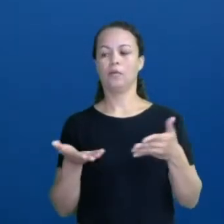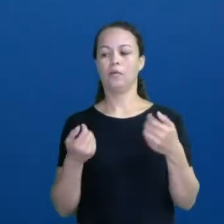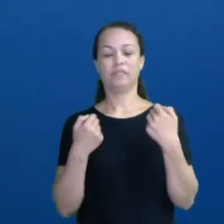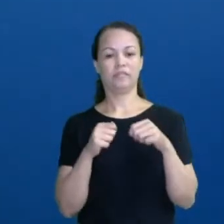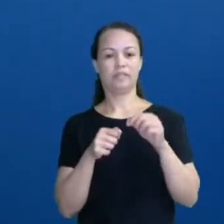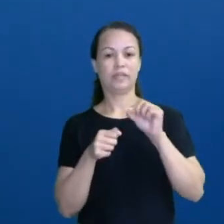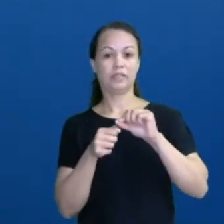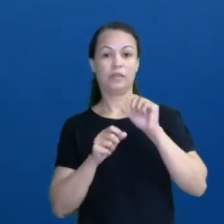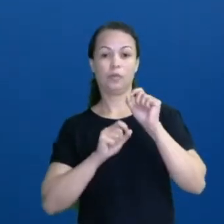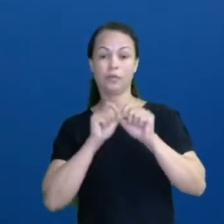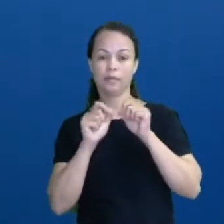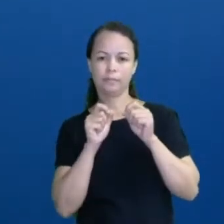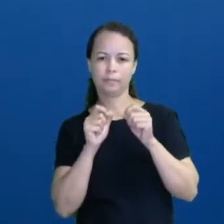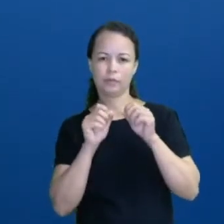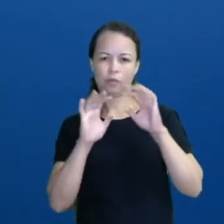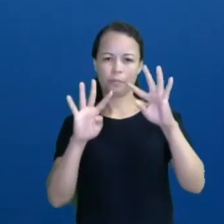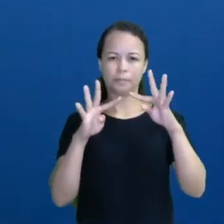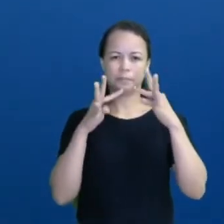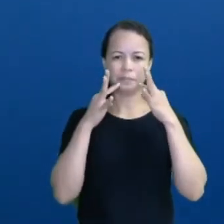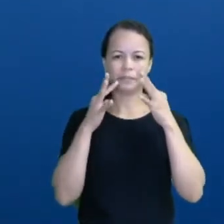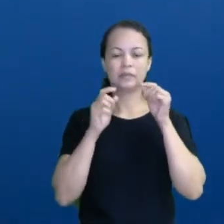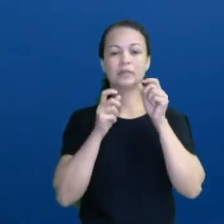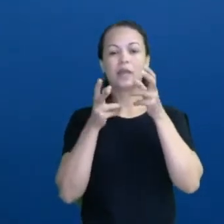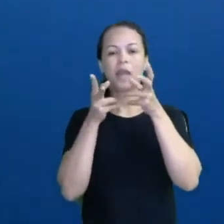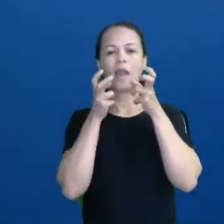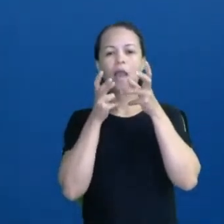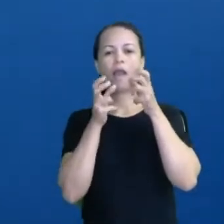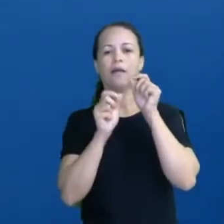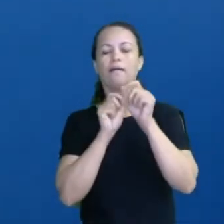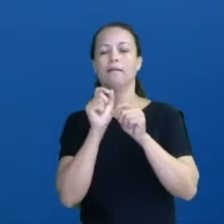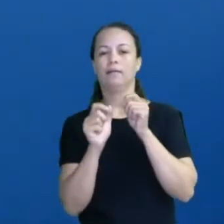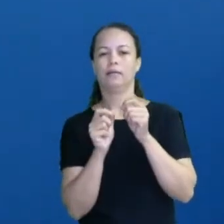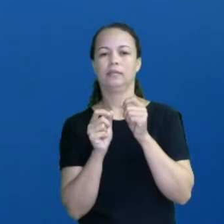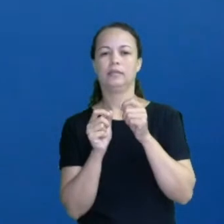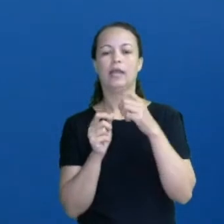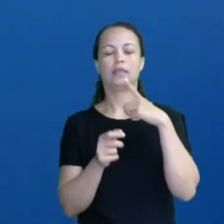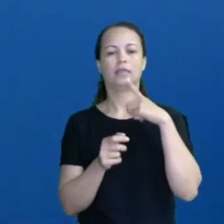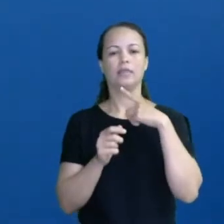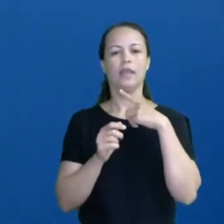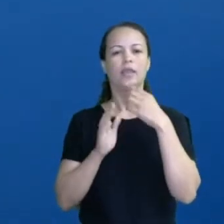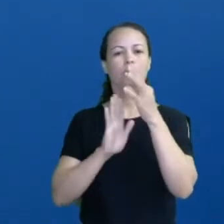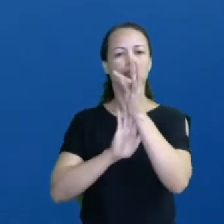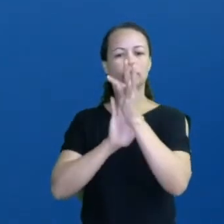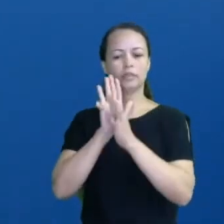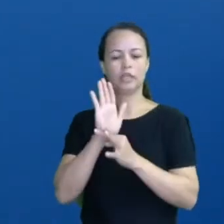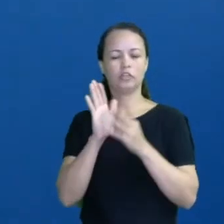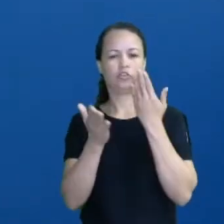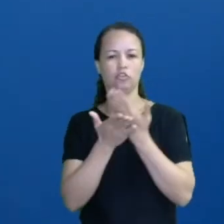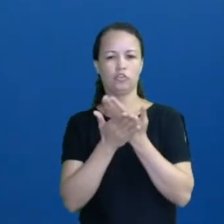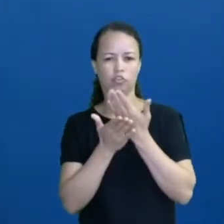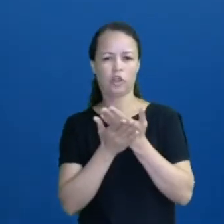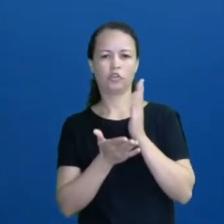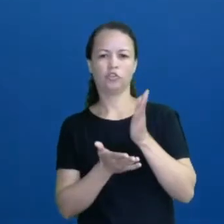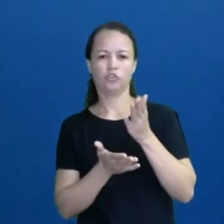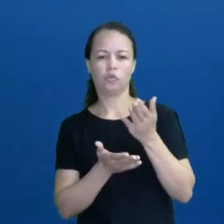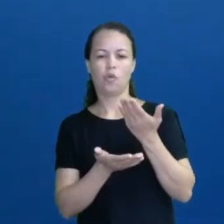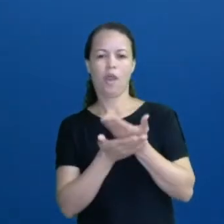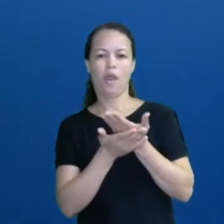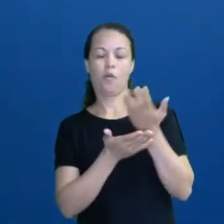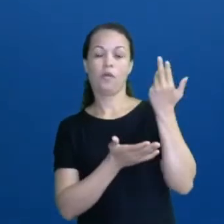fazer? A gente vai observar aqui que eu tenho um texto que a gente trabalhou algumas aulas atrás, que é